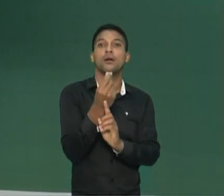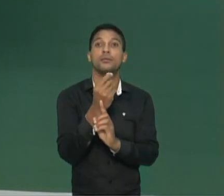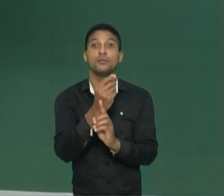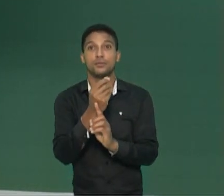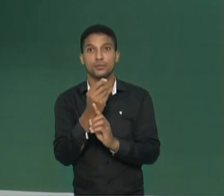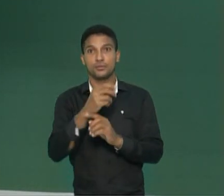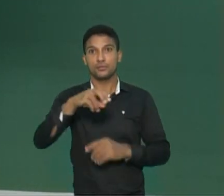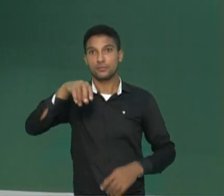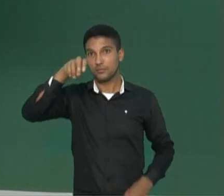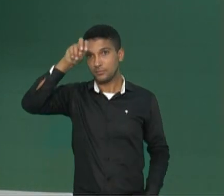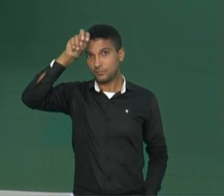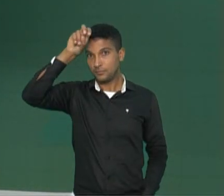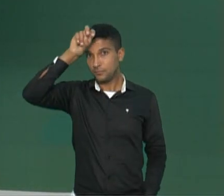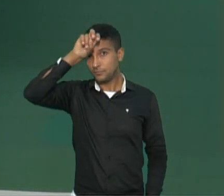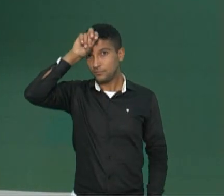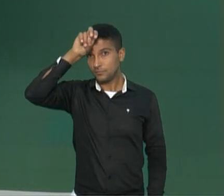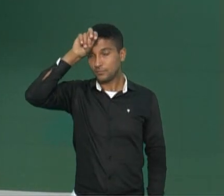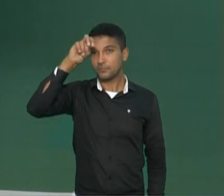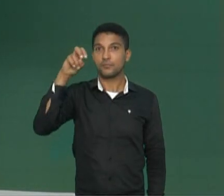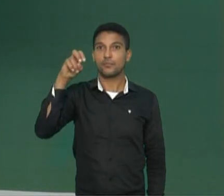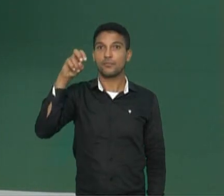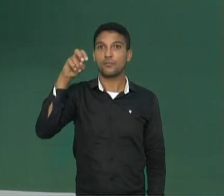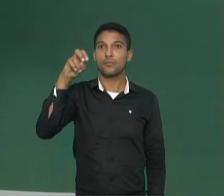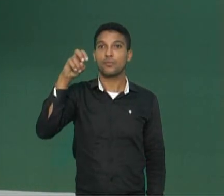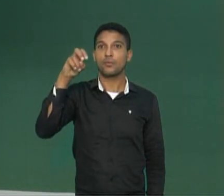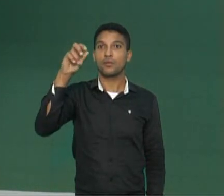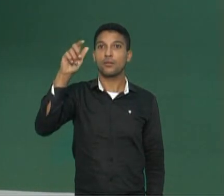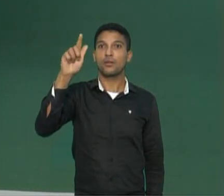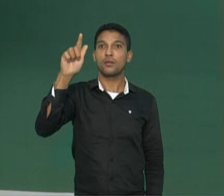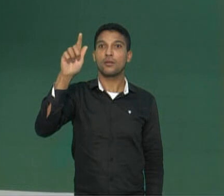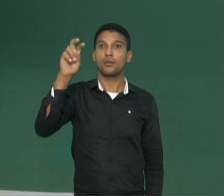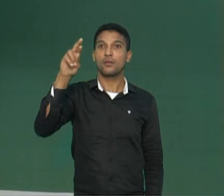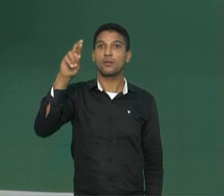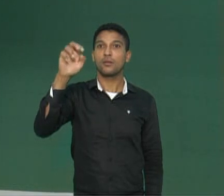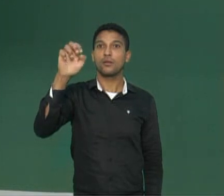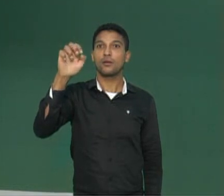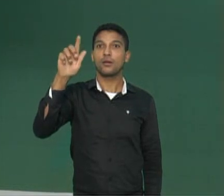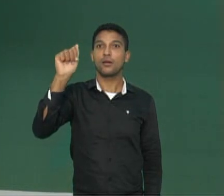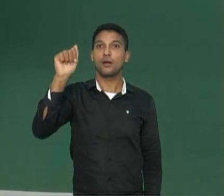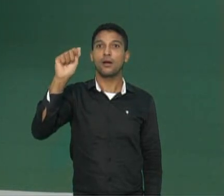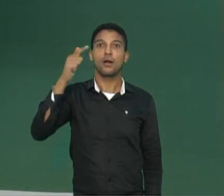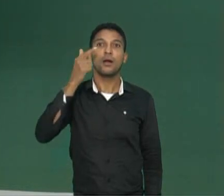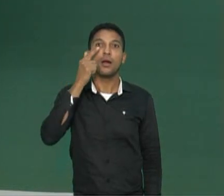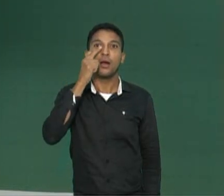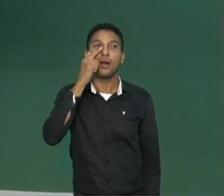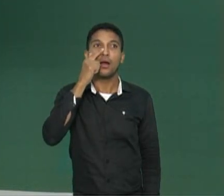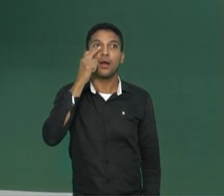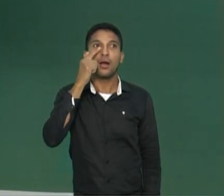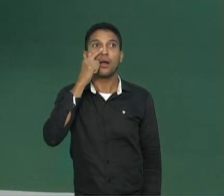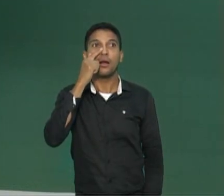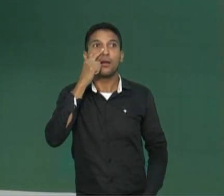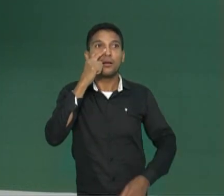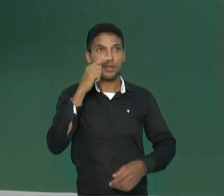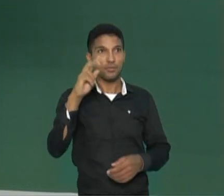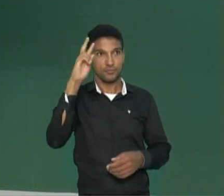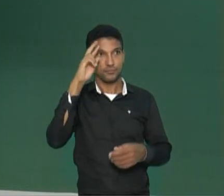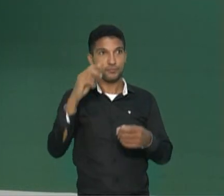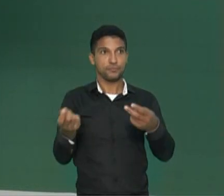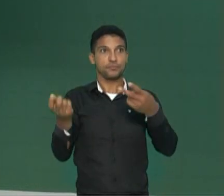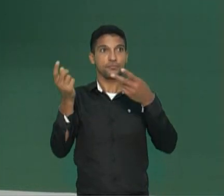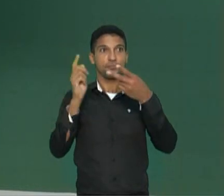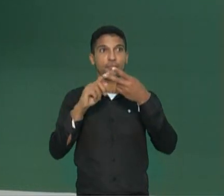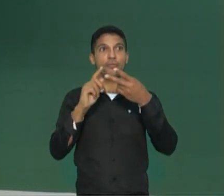a professora Raquel. Depois teve dois momentos da Roma Antiga, que a gente falou lá de Rômulo Reno, lá da Loba.